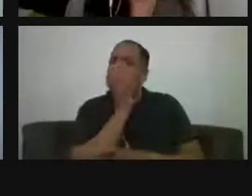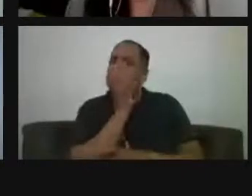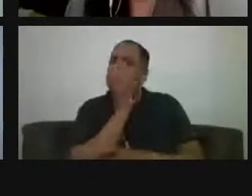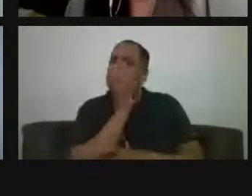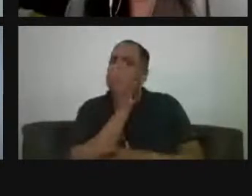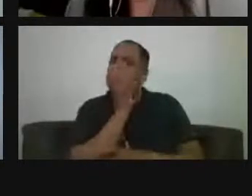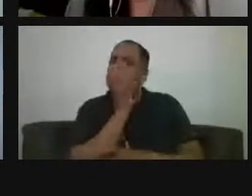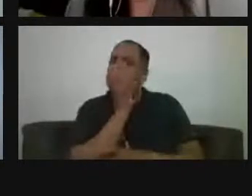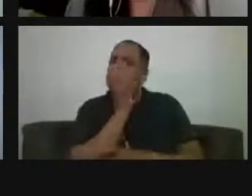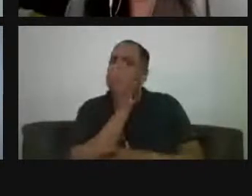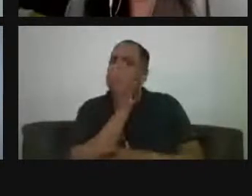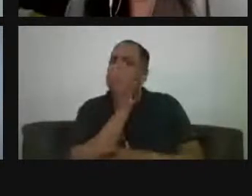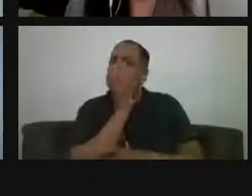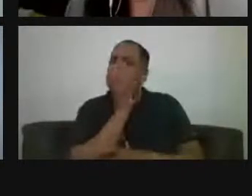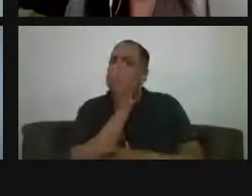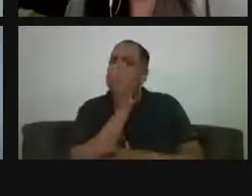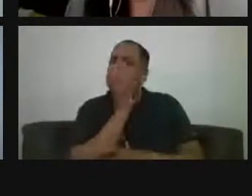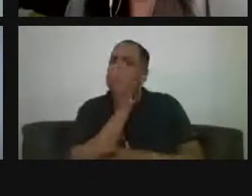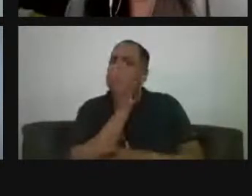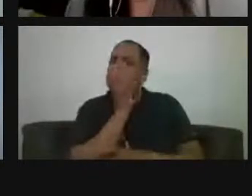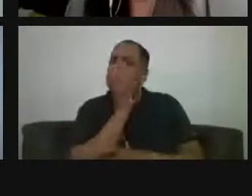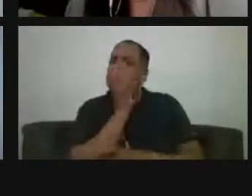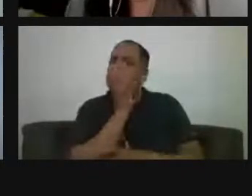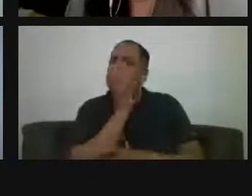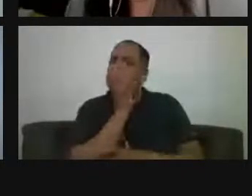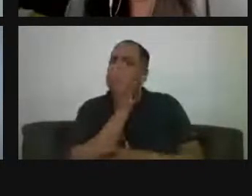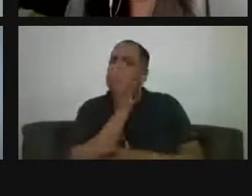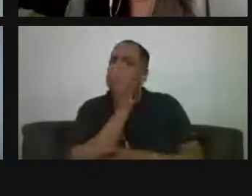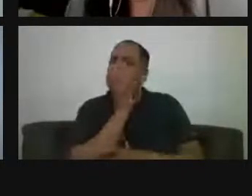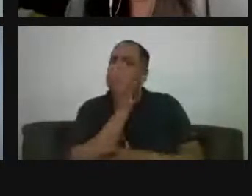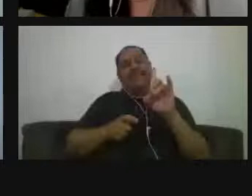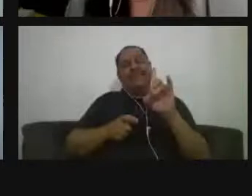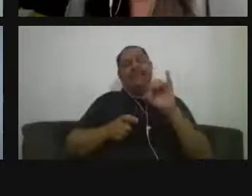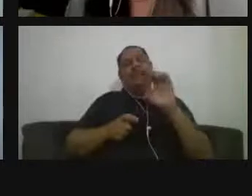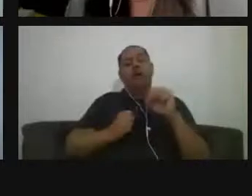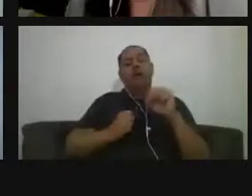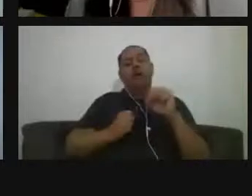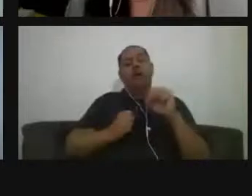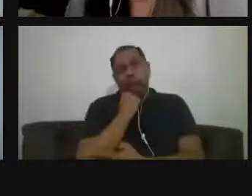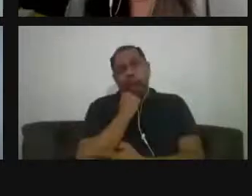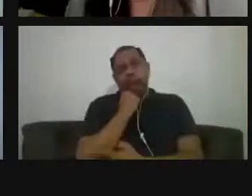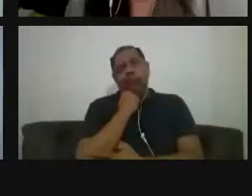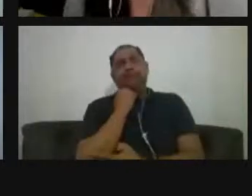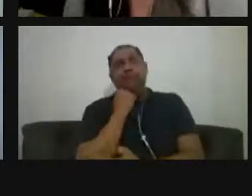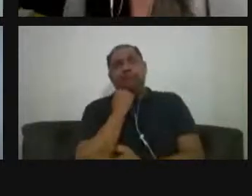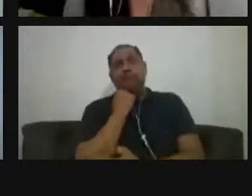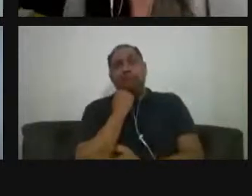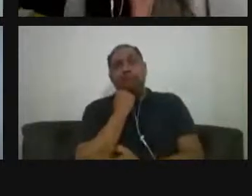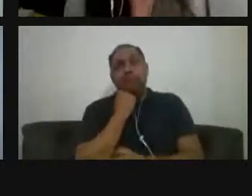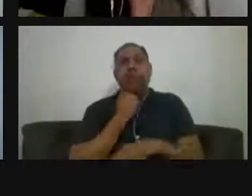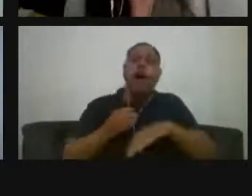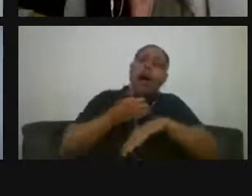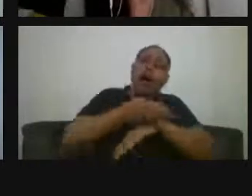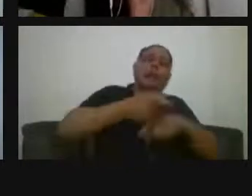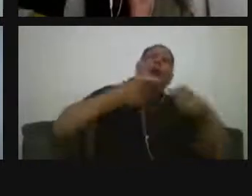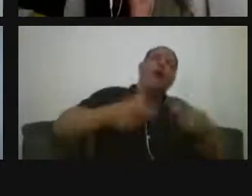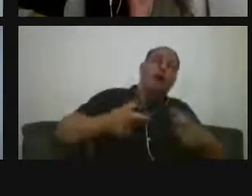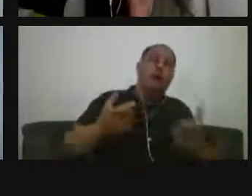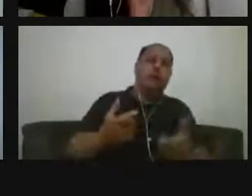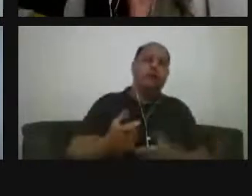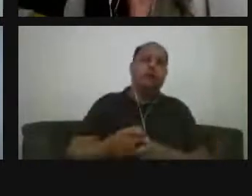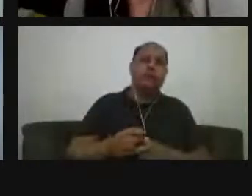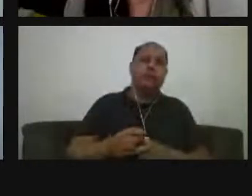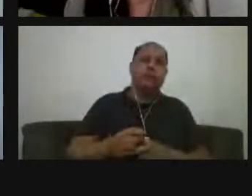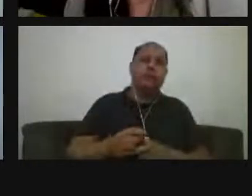tédio entra. Resolver esse tédio entra num prazer necessidade, a gente tem essa necessidade de resolver essa questão do